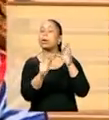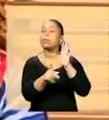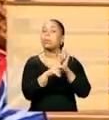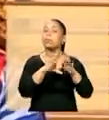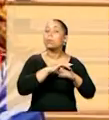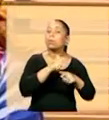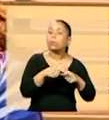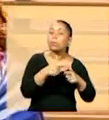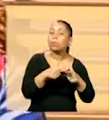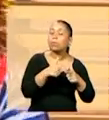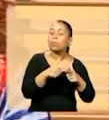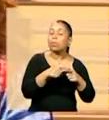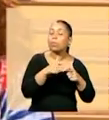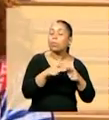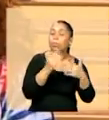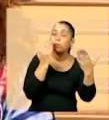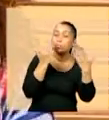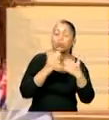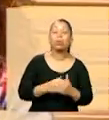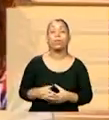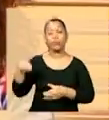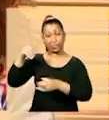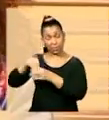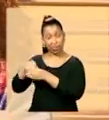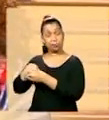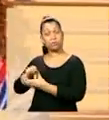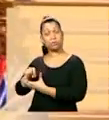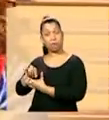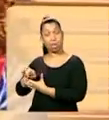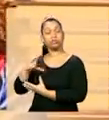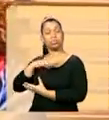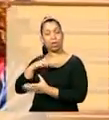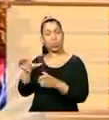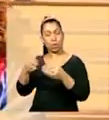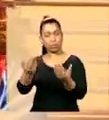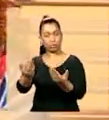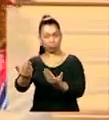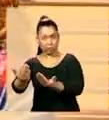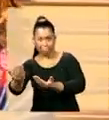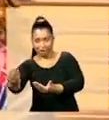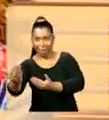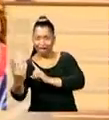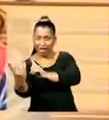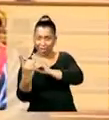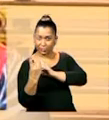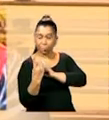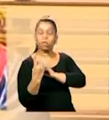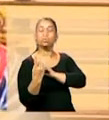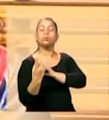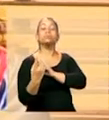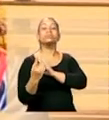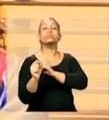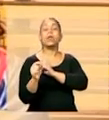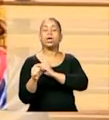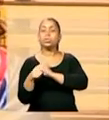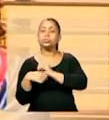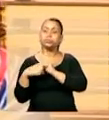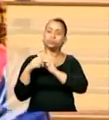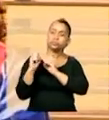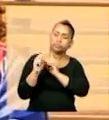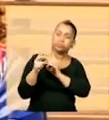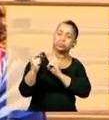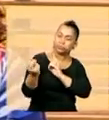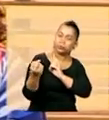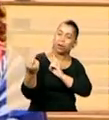de acolhimento, que nada mais é do que a escuta qualificada do trabalhador. Então, quando nós recebemos alguma demanda de